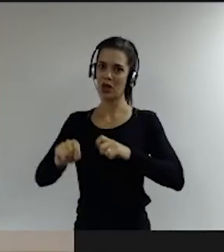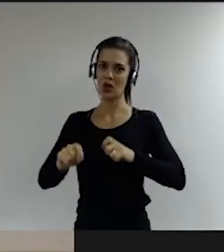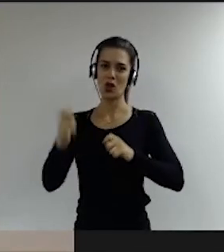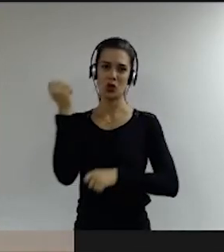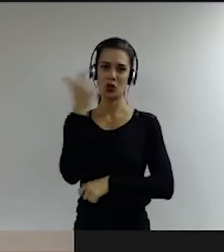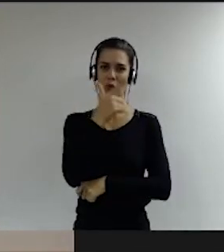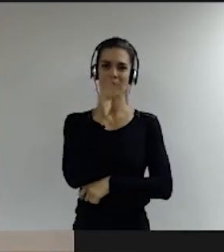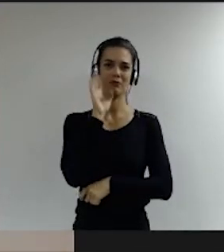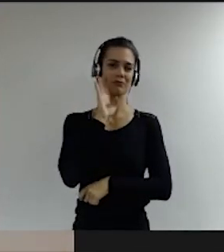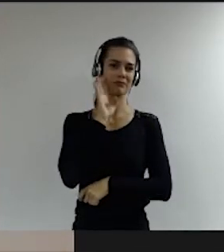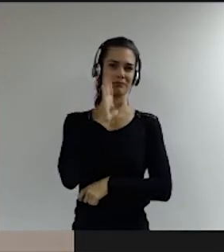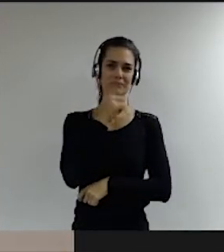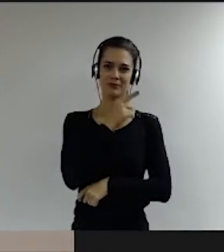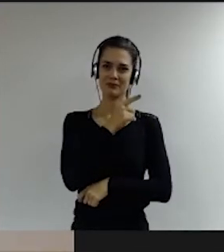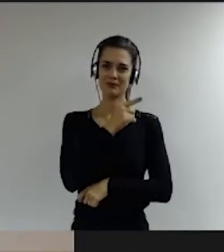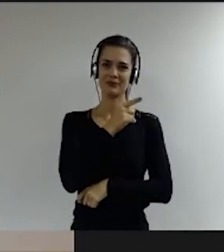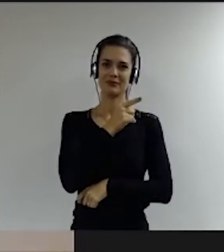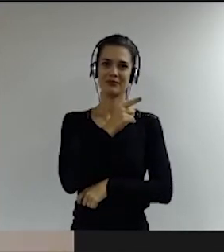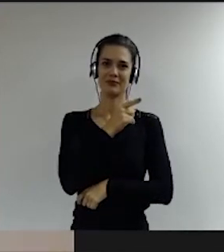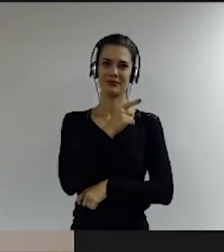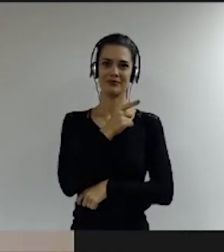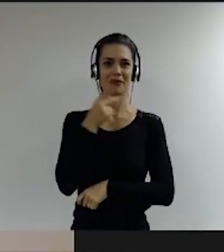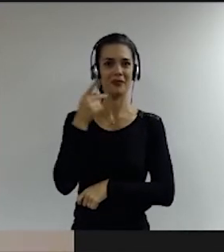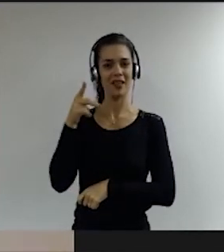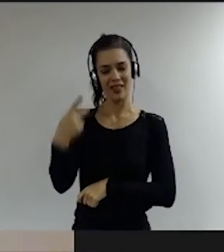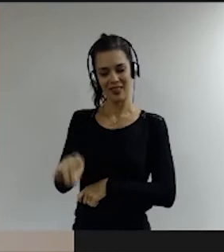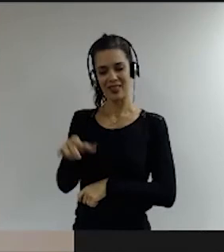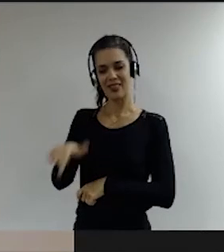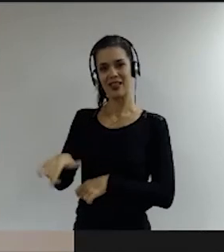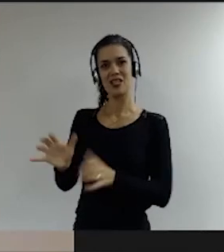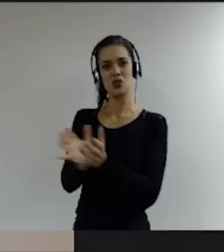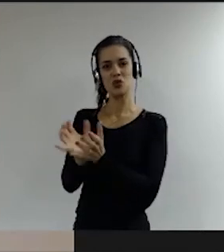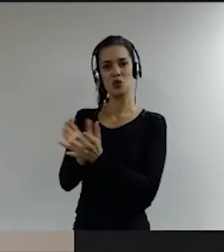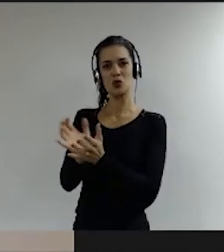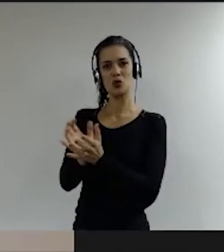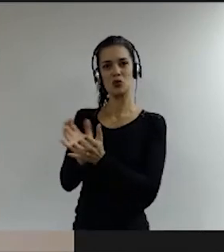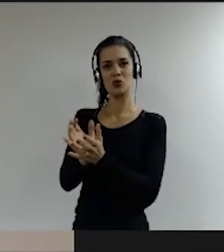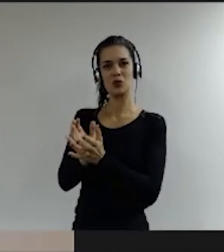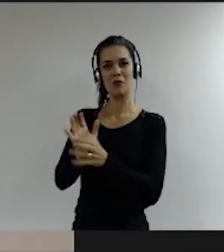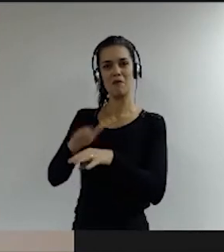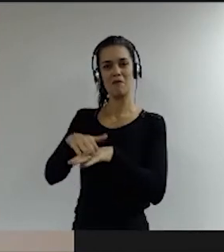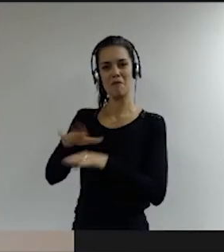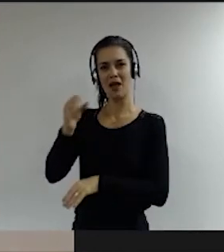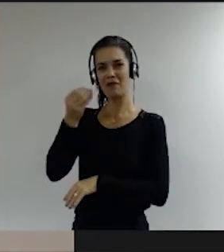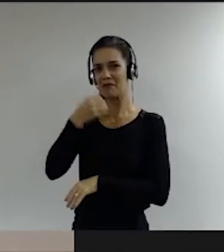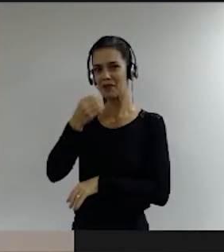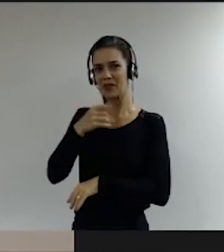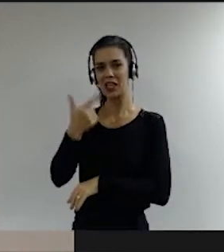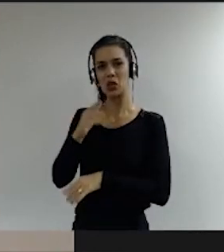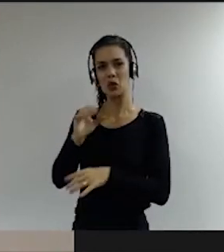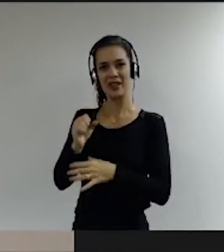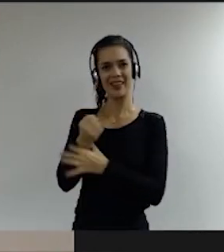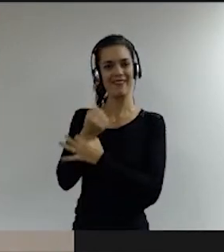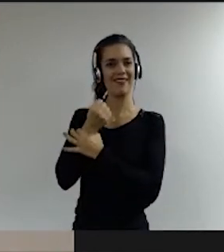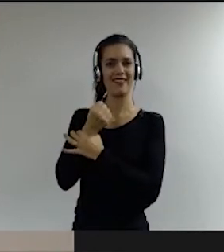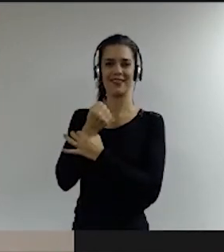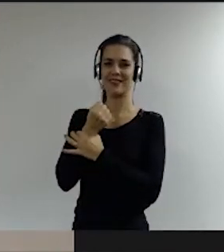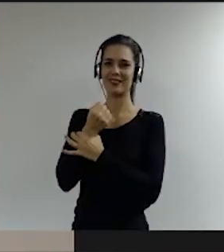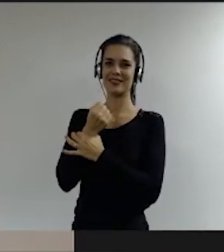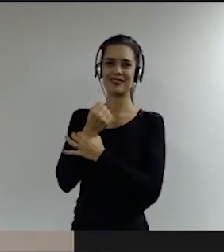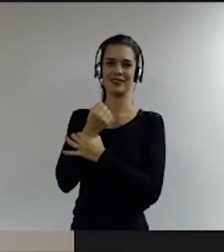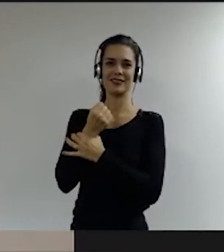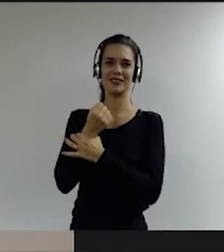privada. É na conta do mais frágil, daquele que não tem a garantia